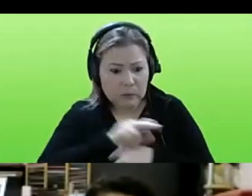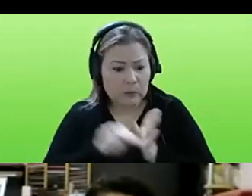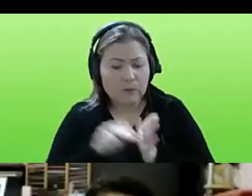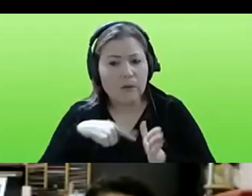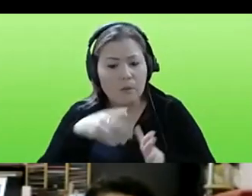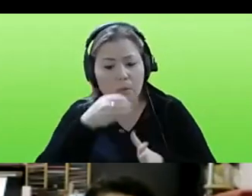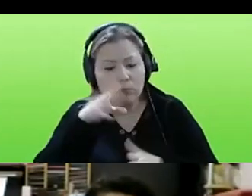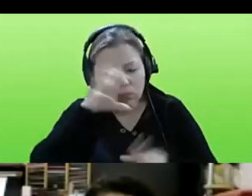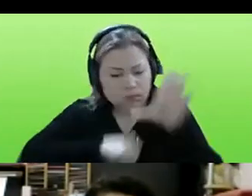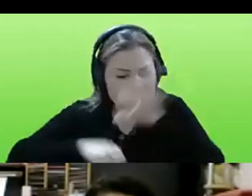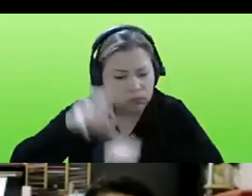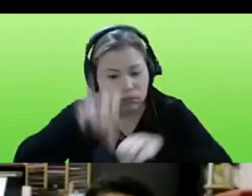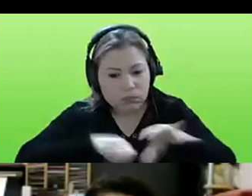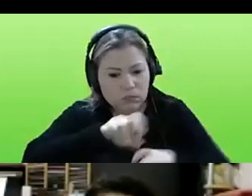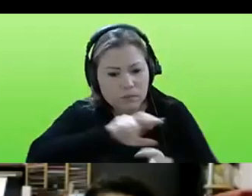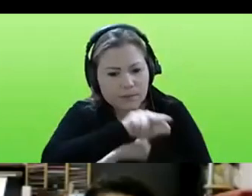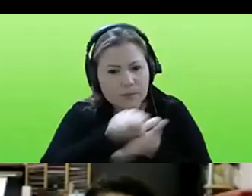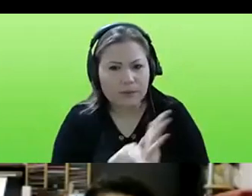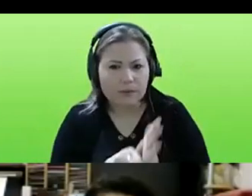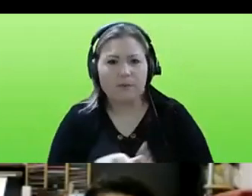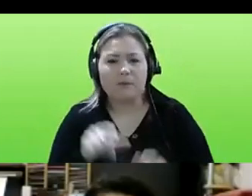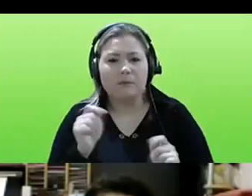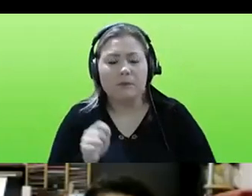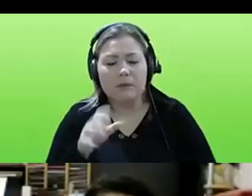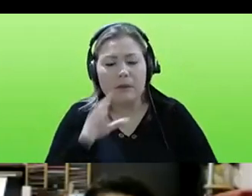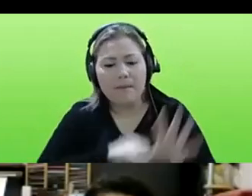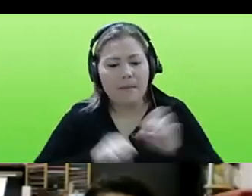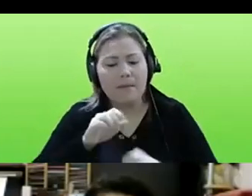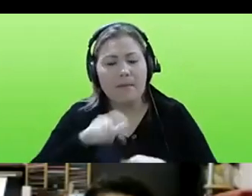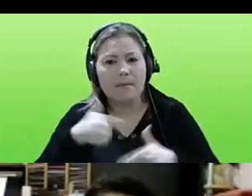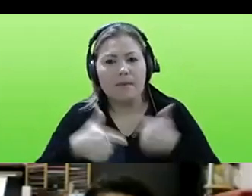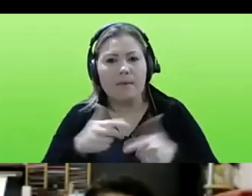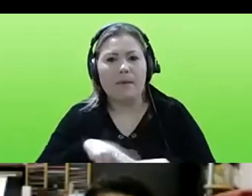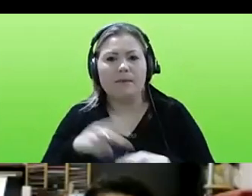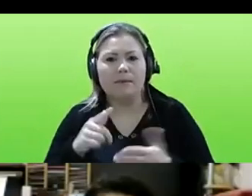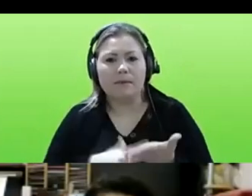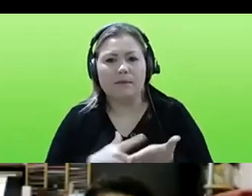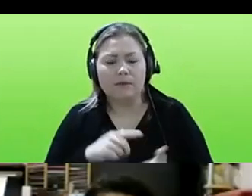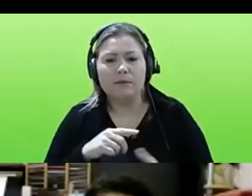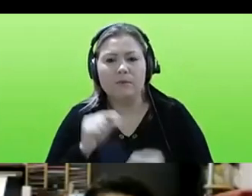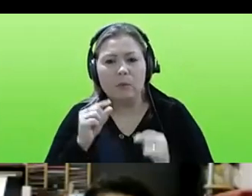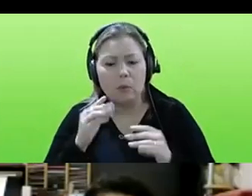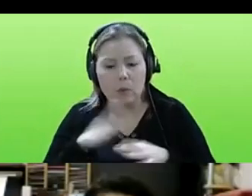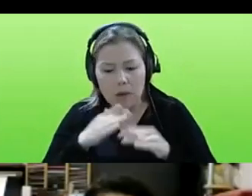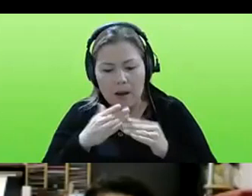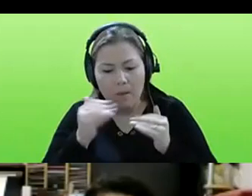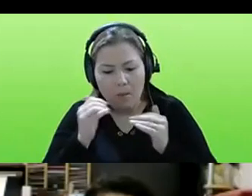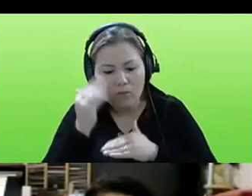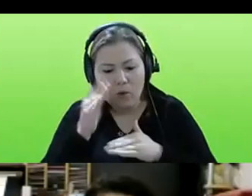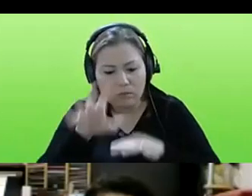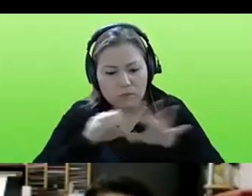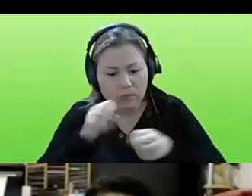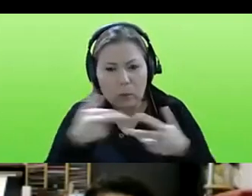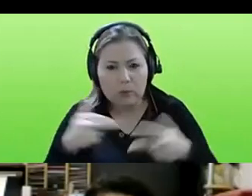lacunas de áreas que você acha que você poderia trabalhar mais, não é? Sair um pouco do seu quadrado. A ideia é essa. E